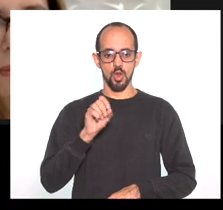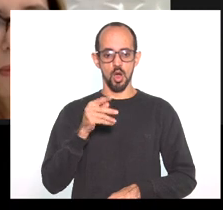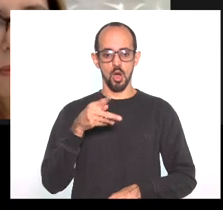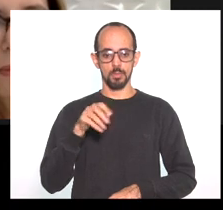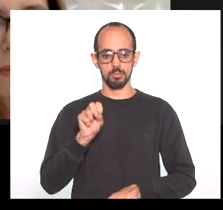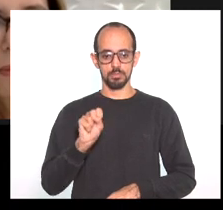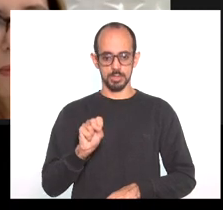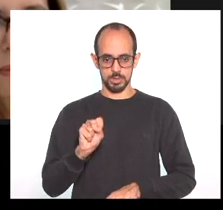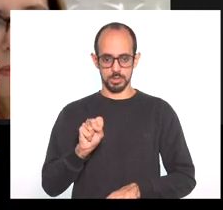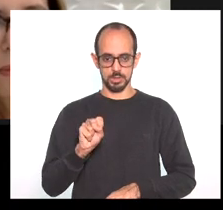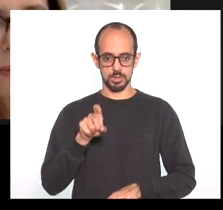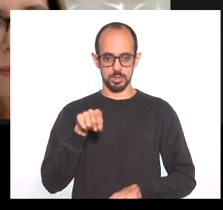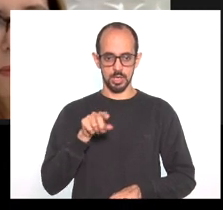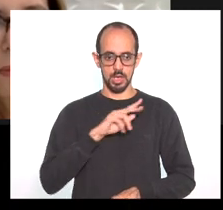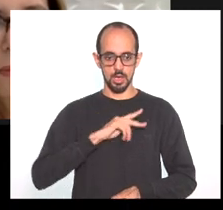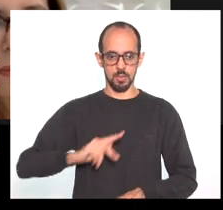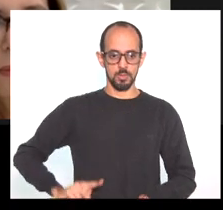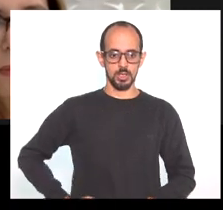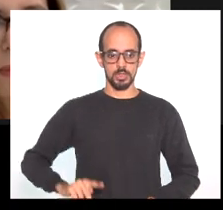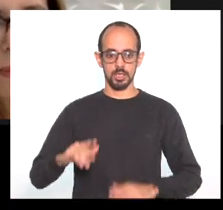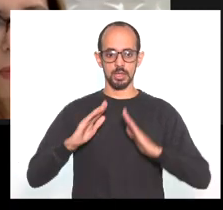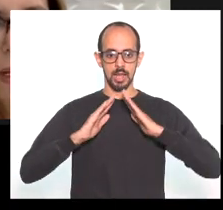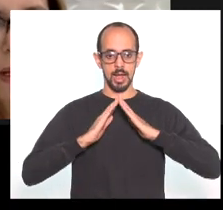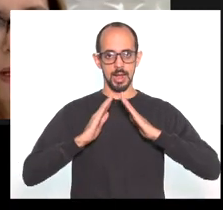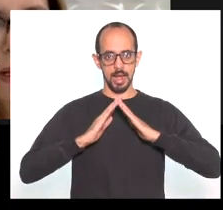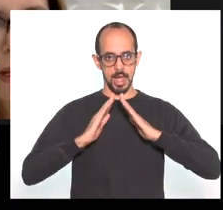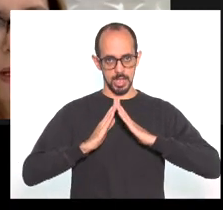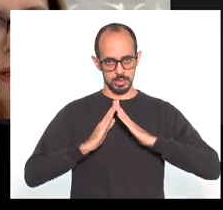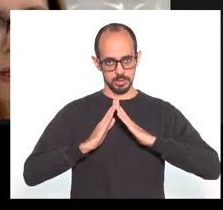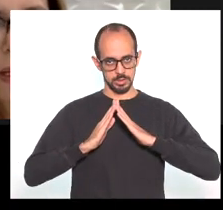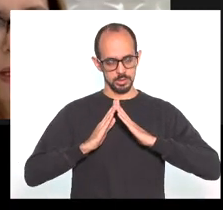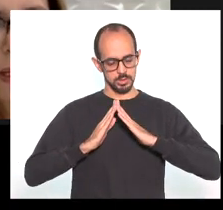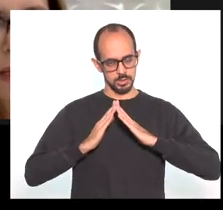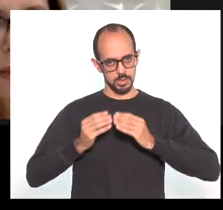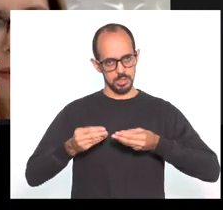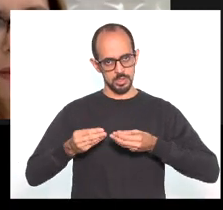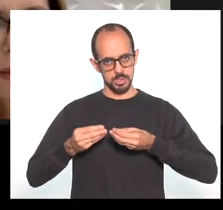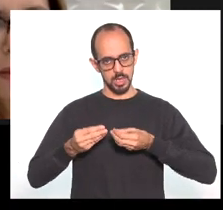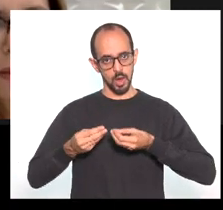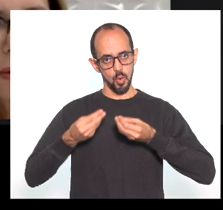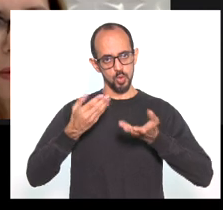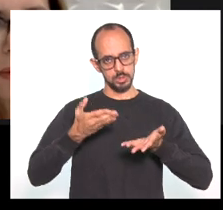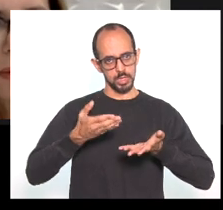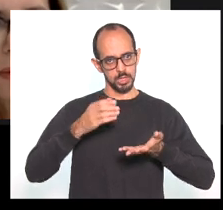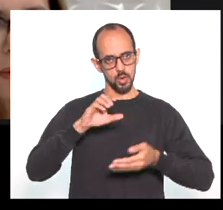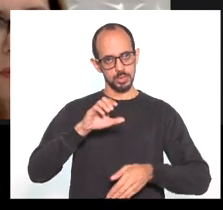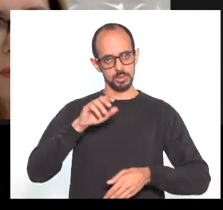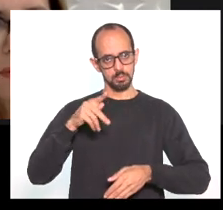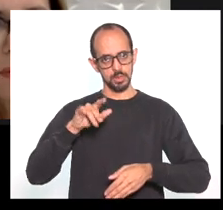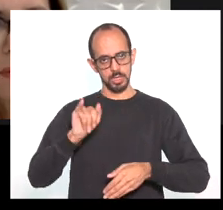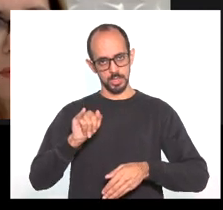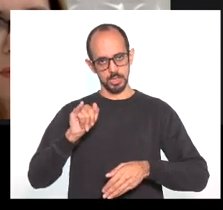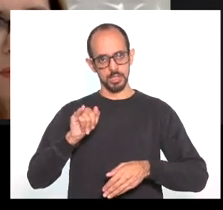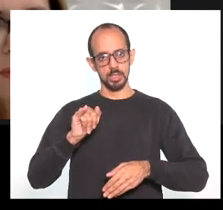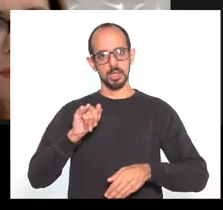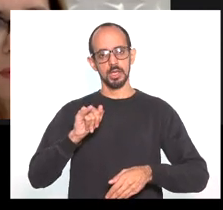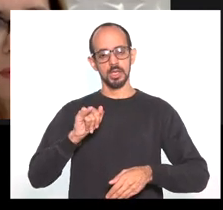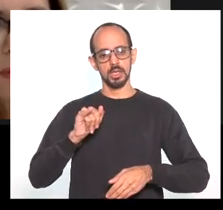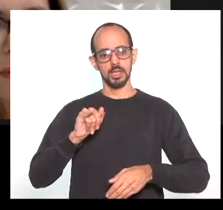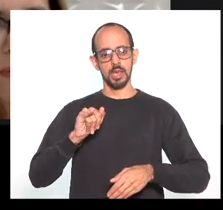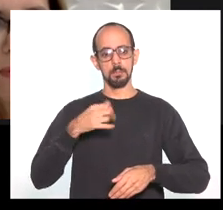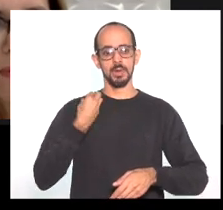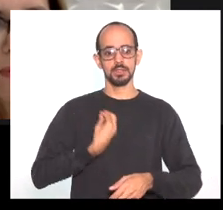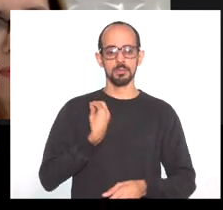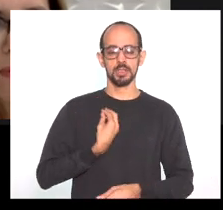O presidente da Casa nos deu o prazer, o doutor Rodrigo, pela complexidade